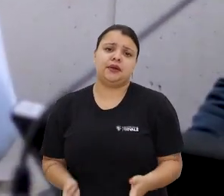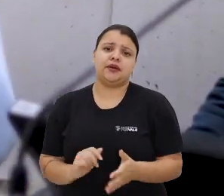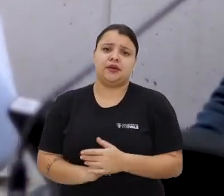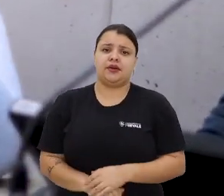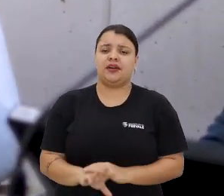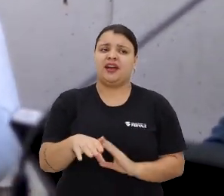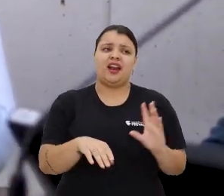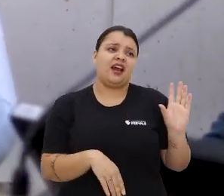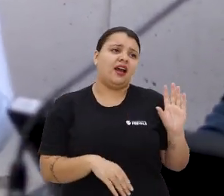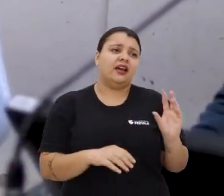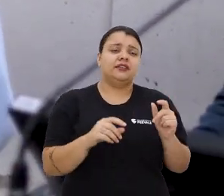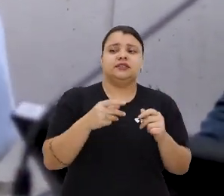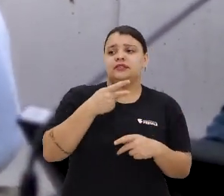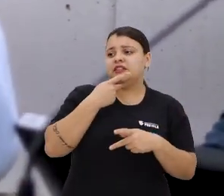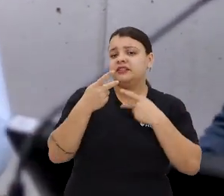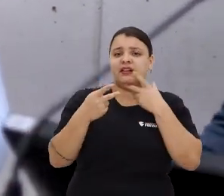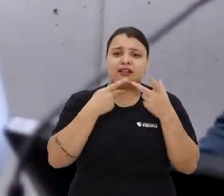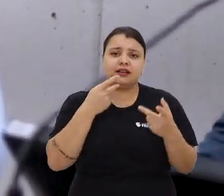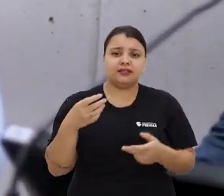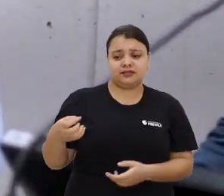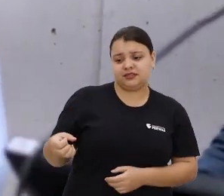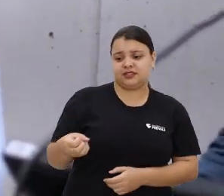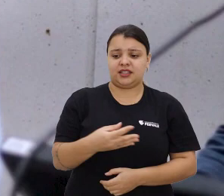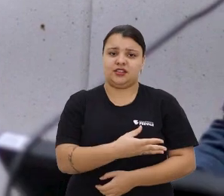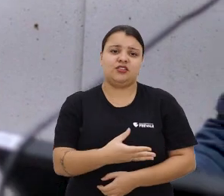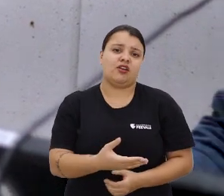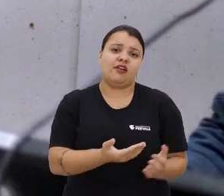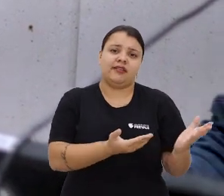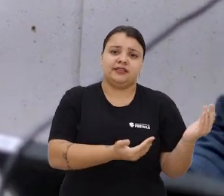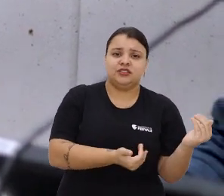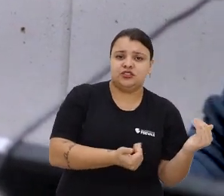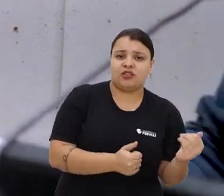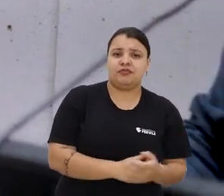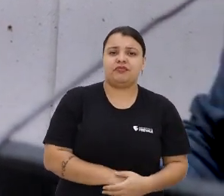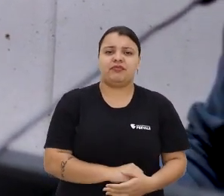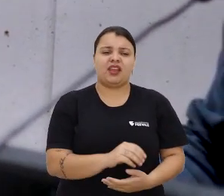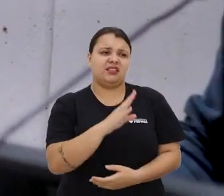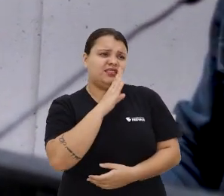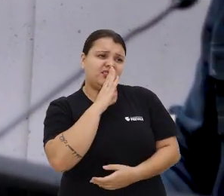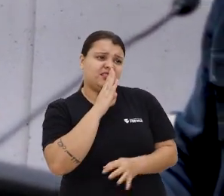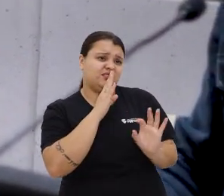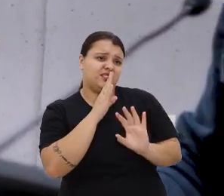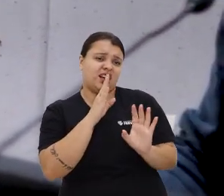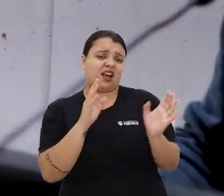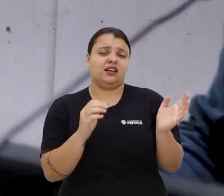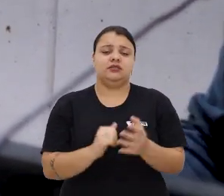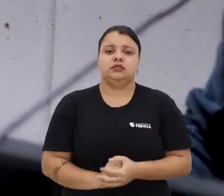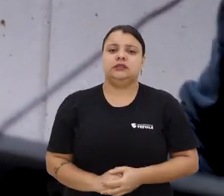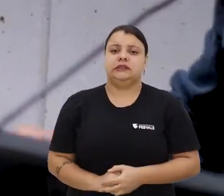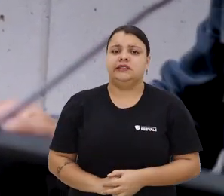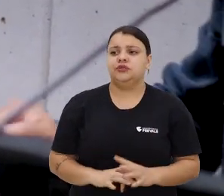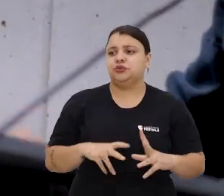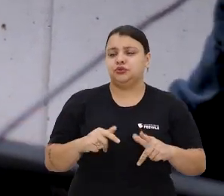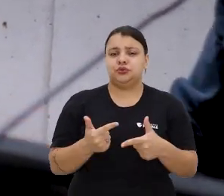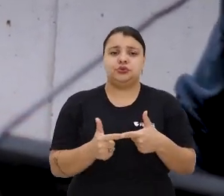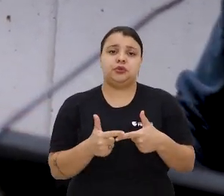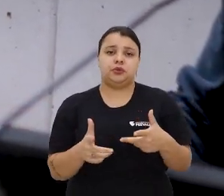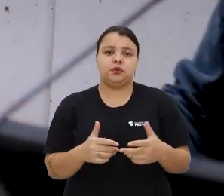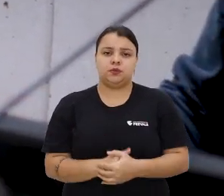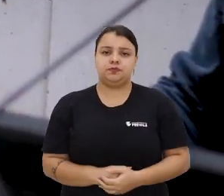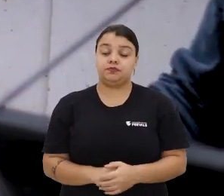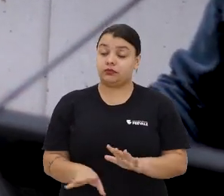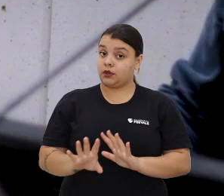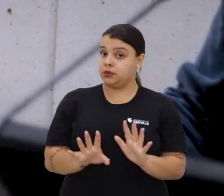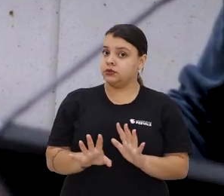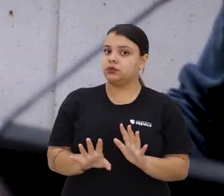essa mimizenta, é essa nova geração que não se cala. Tá tudo é frescura, né? E não é. É uma questão muito